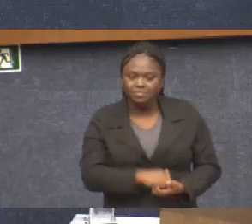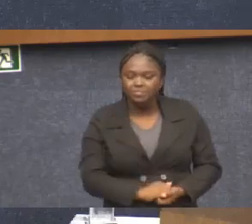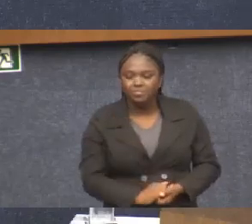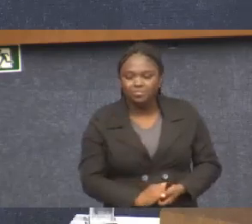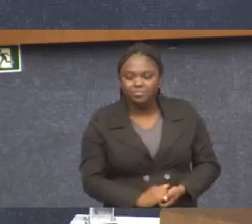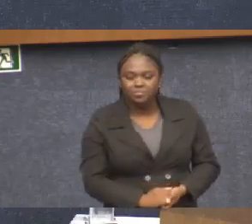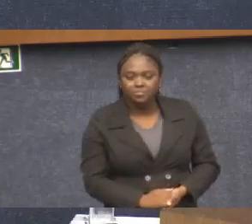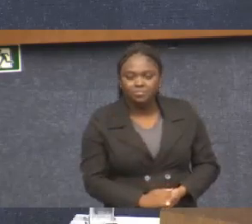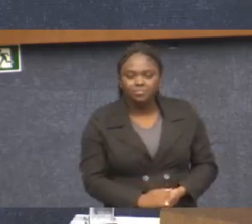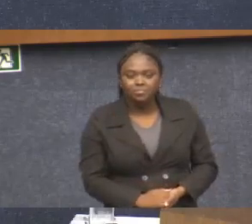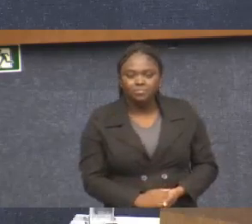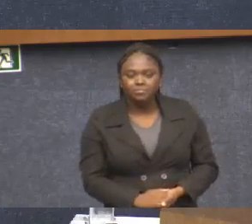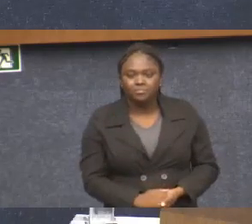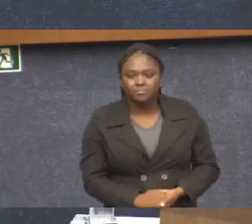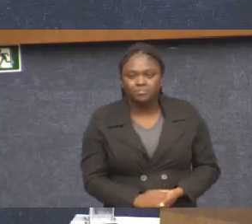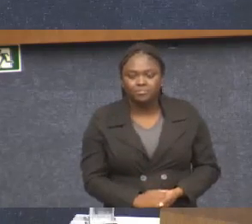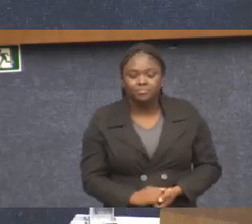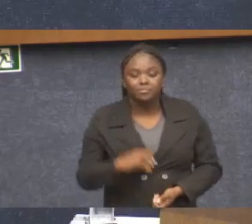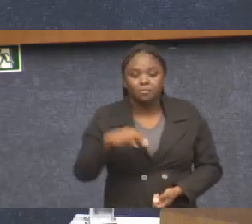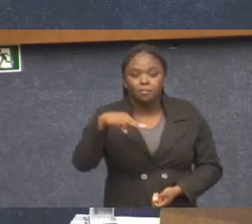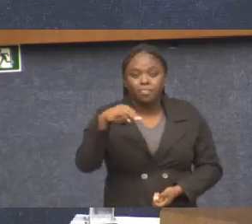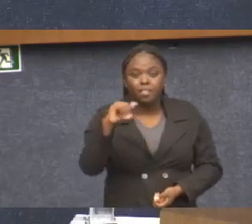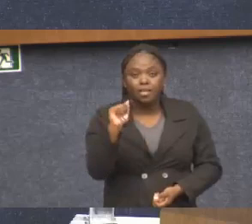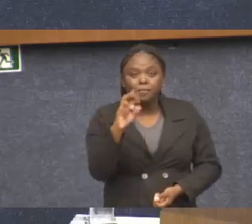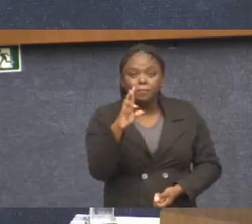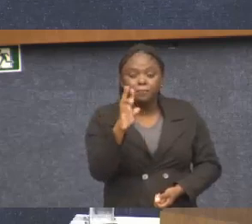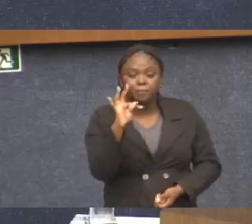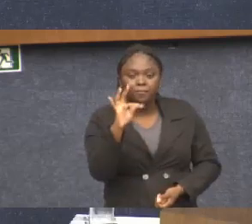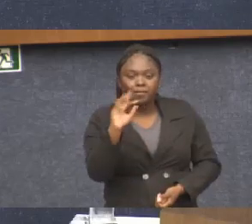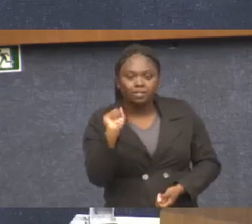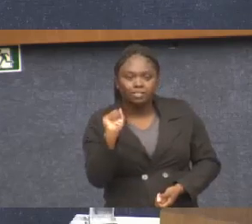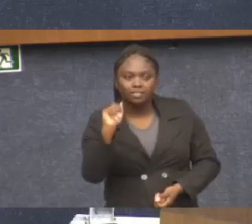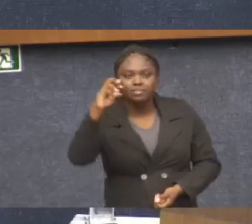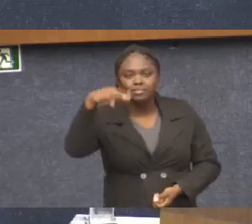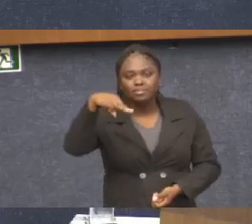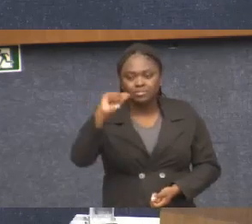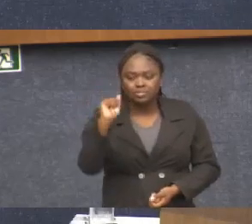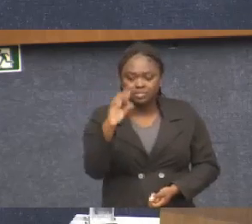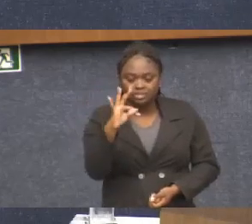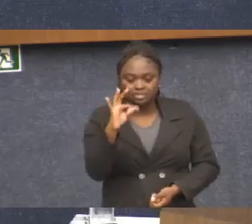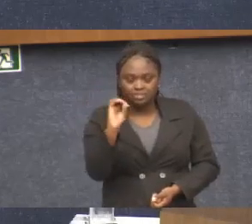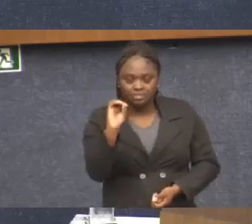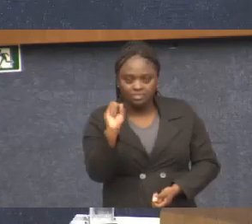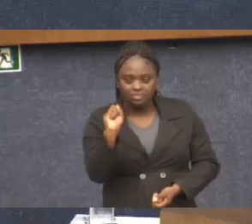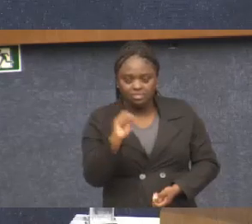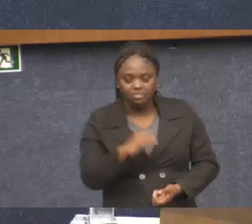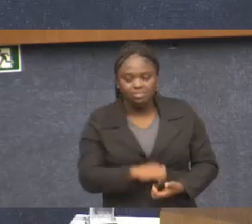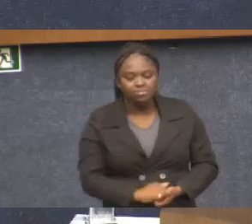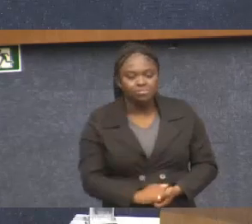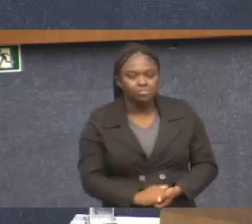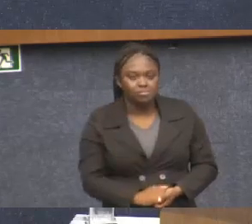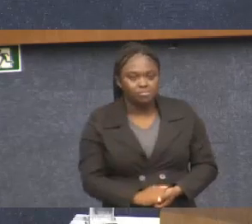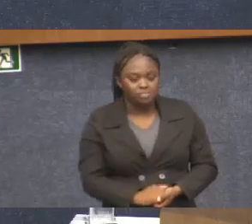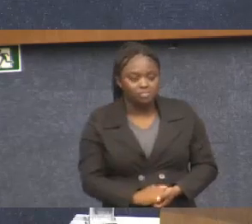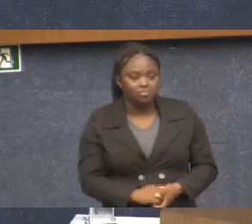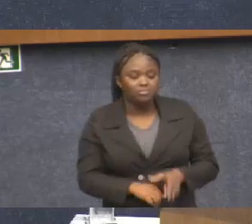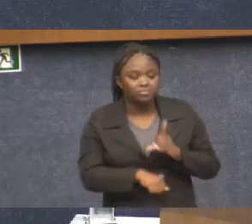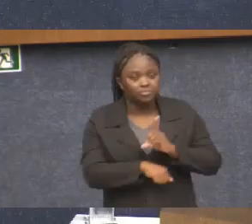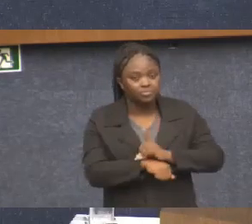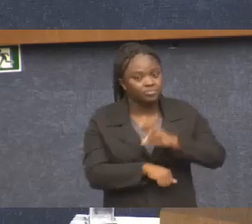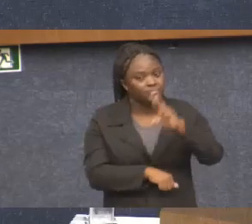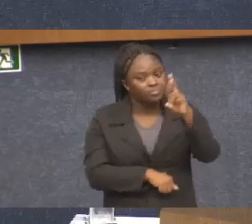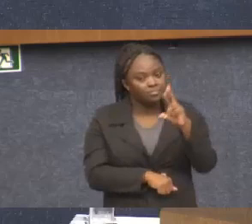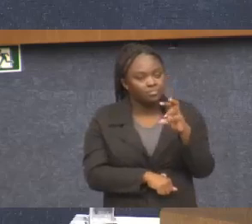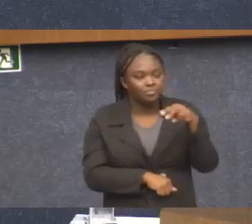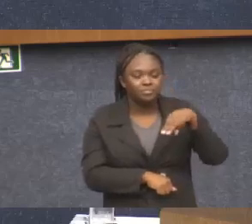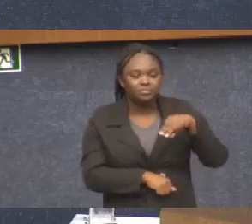saber sonhar. Marta Matos. E então fazer valer Doutor a pena Mateus cada